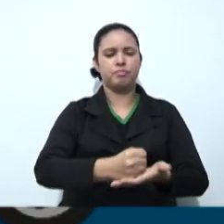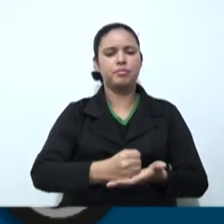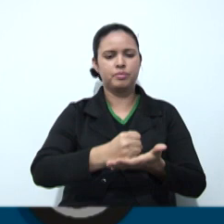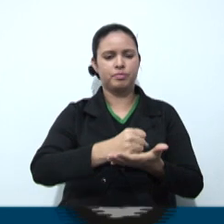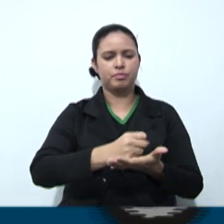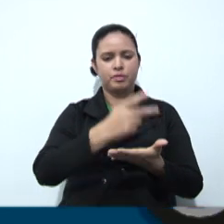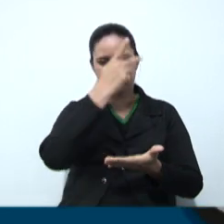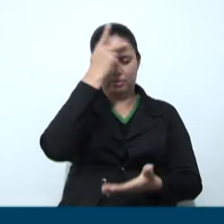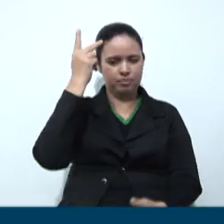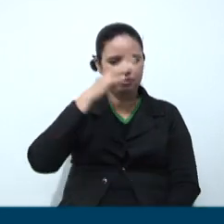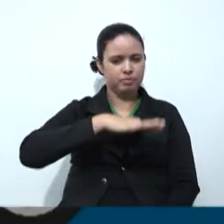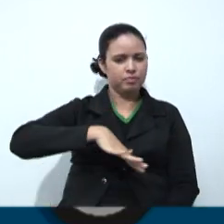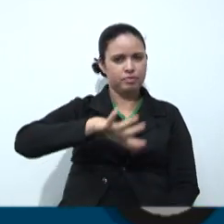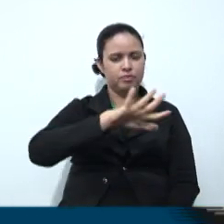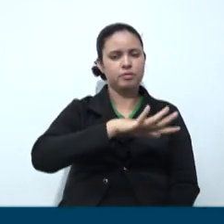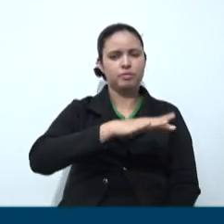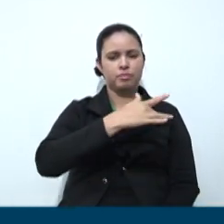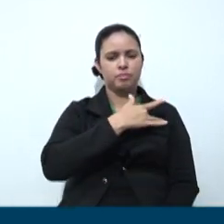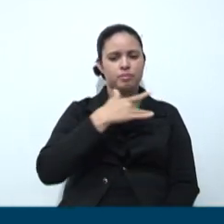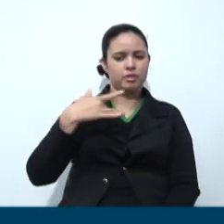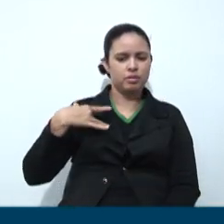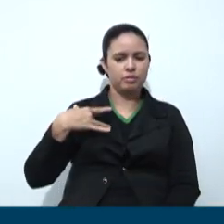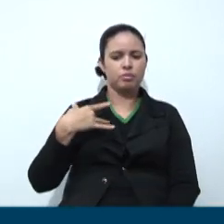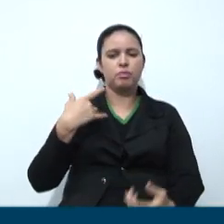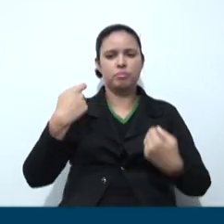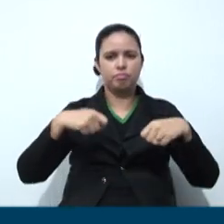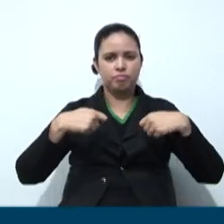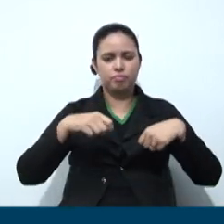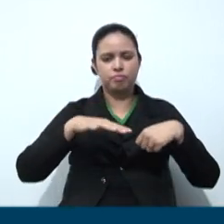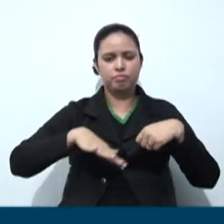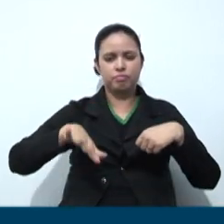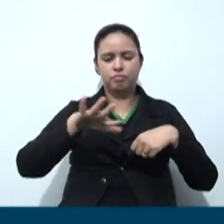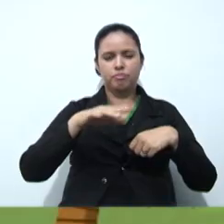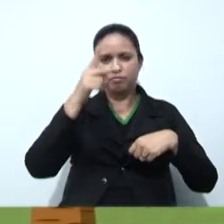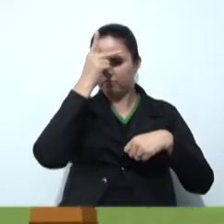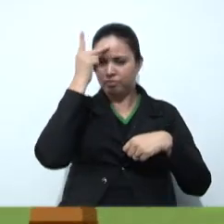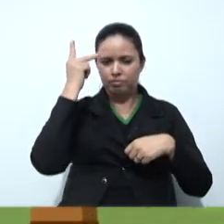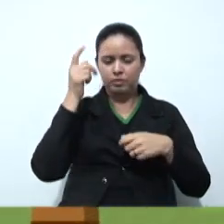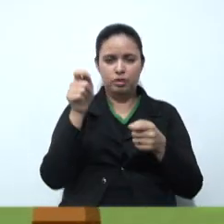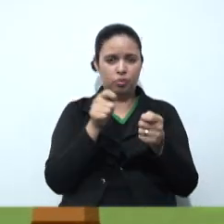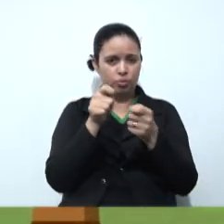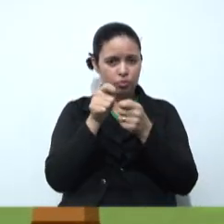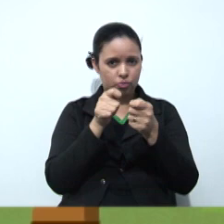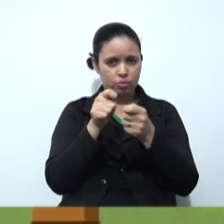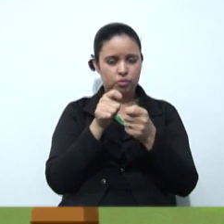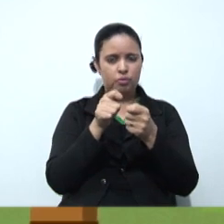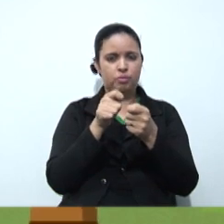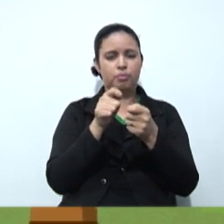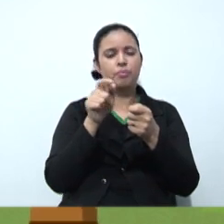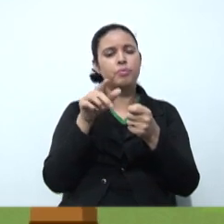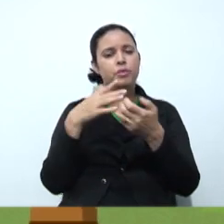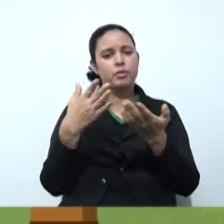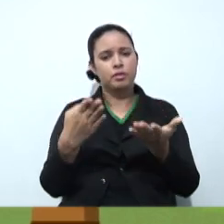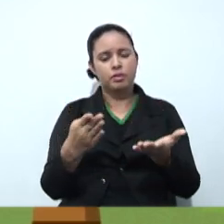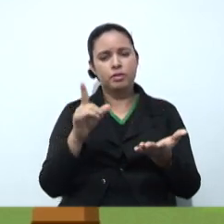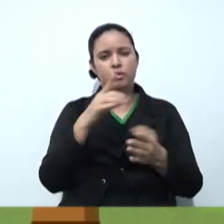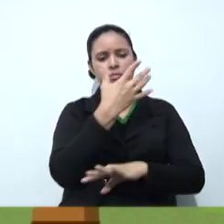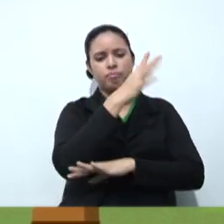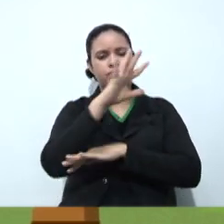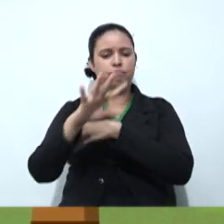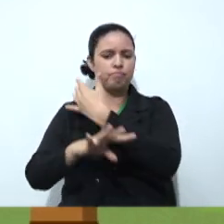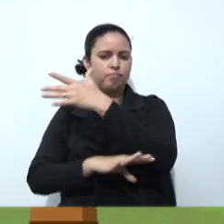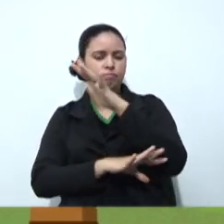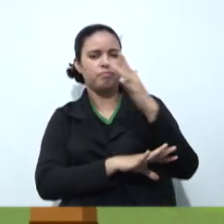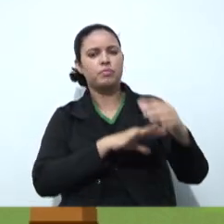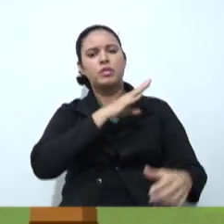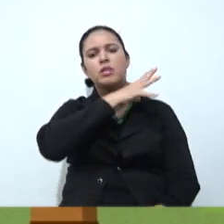segurança as necessidades de cada cidadão urbano ou rural. Com esse controle, a biodiversidade das espécies